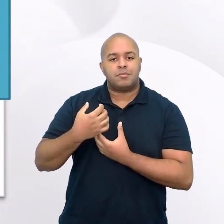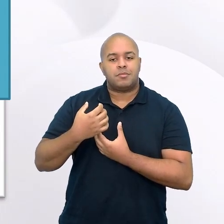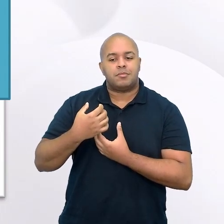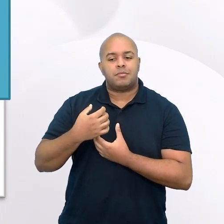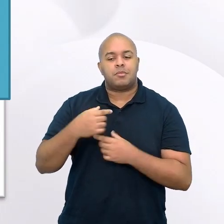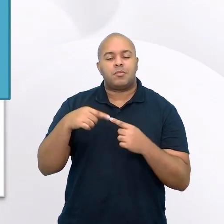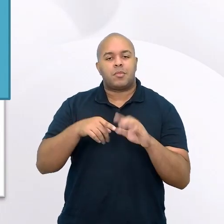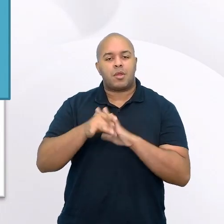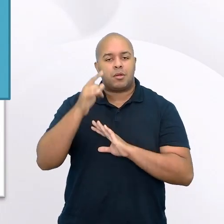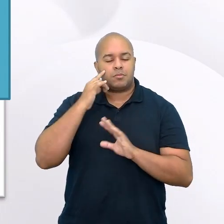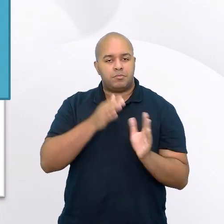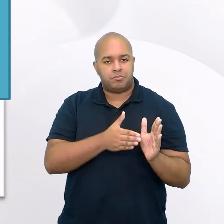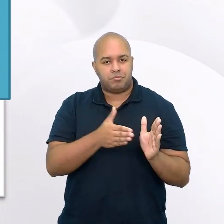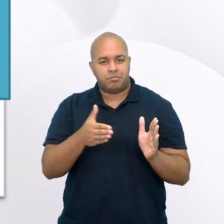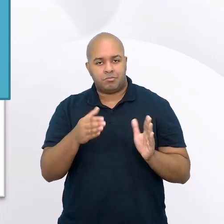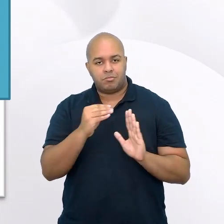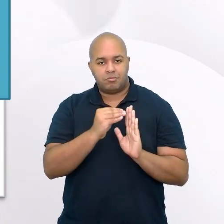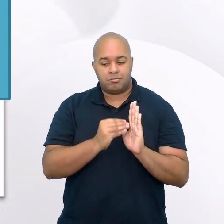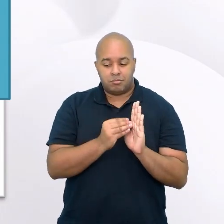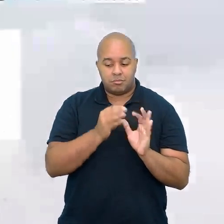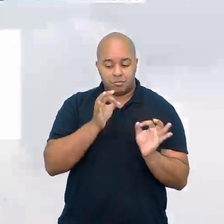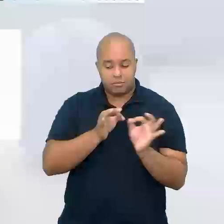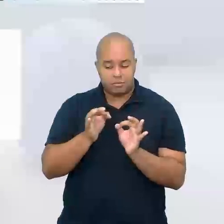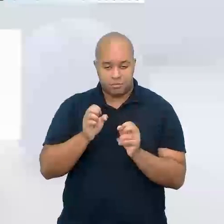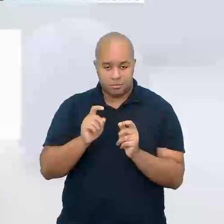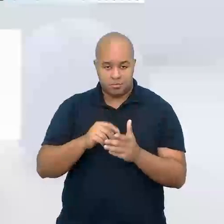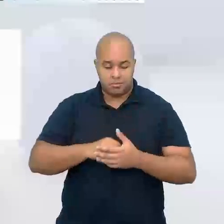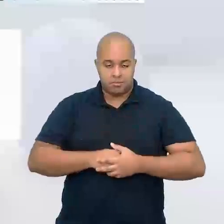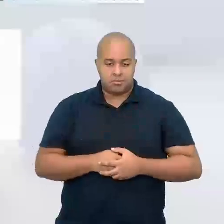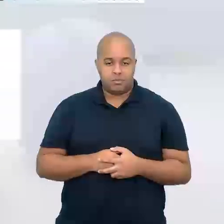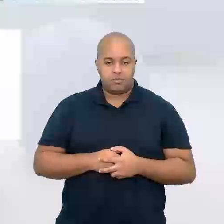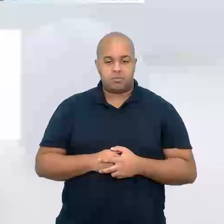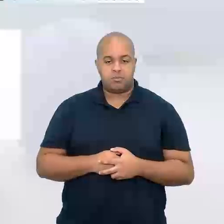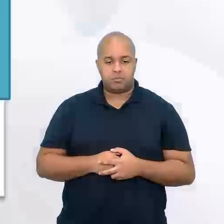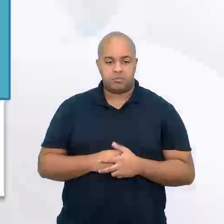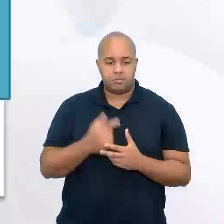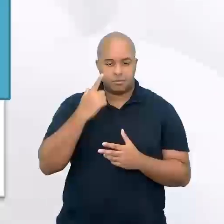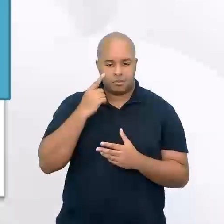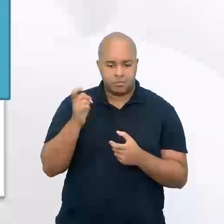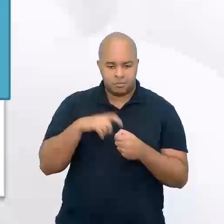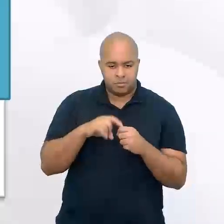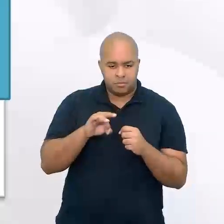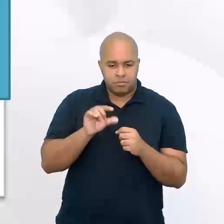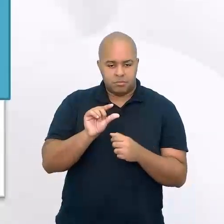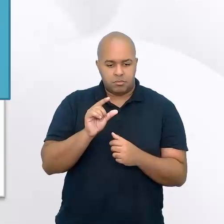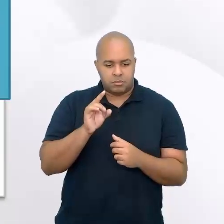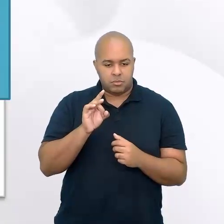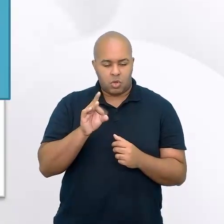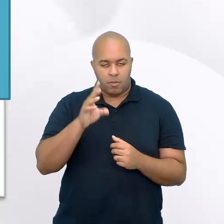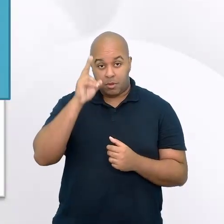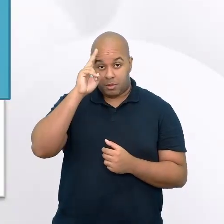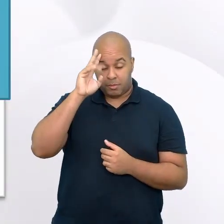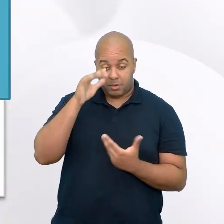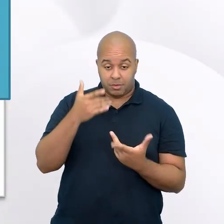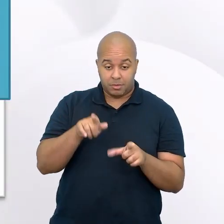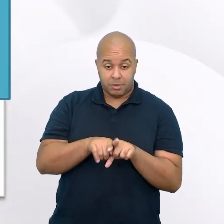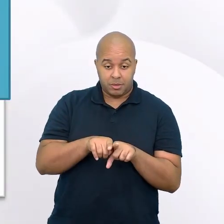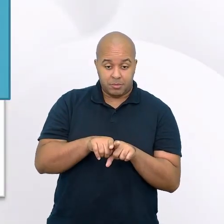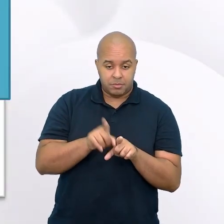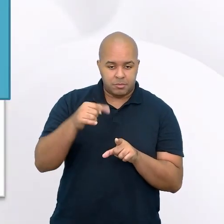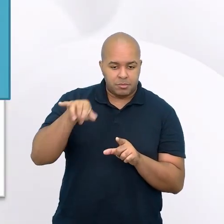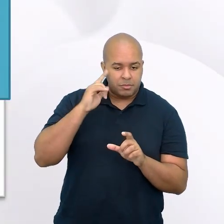sobre sobre esse material e as unidade S falta só um pouquinho eu acho que só para lembrar então gente